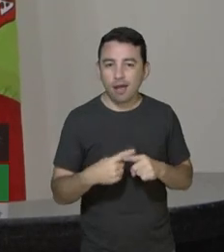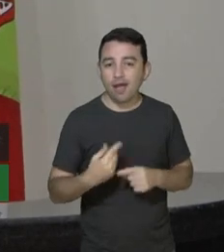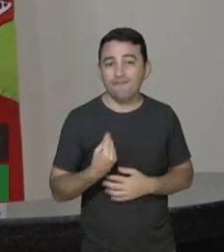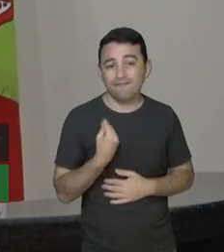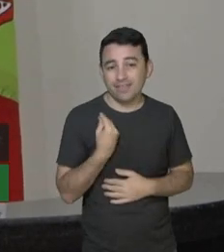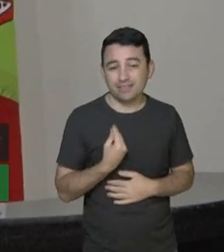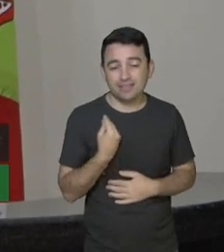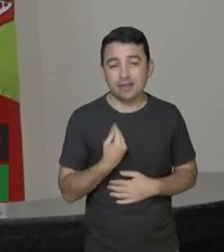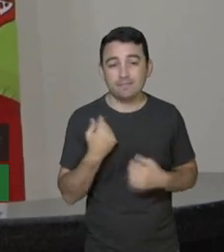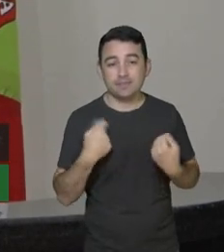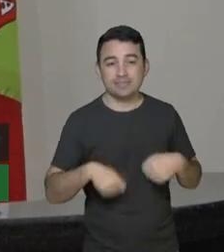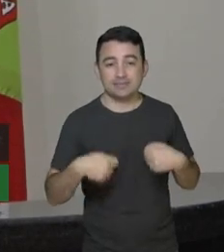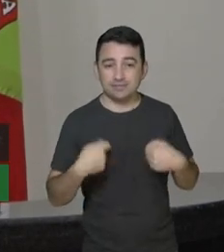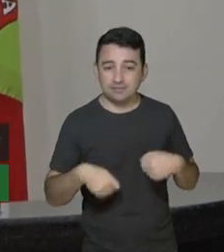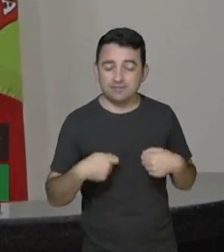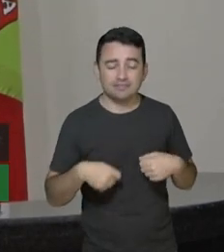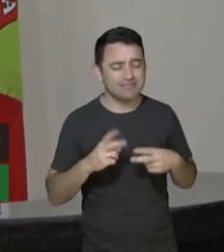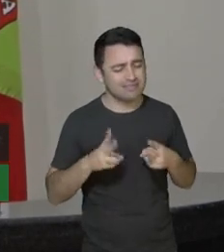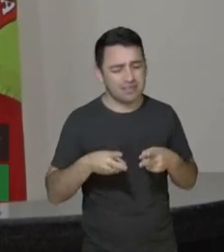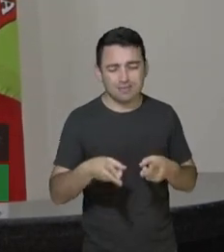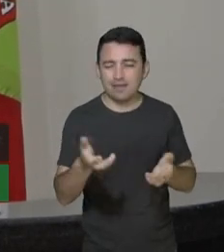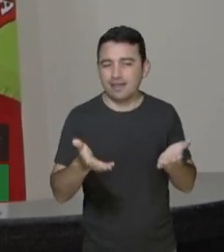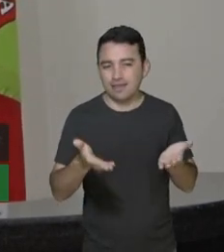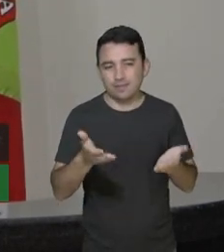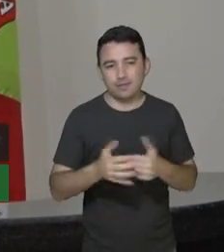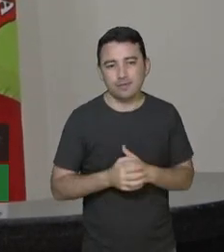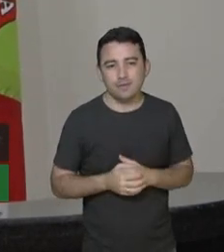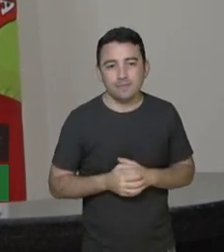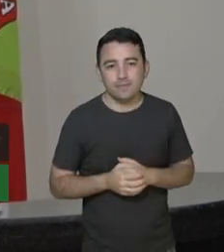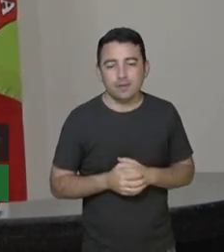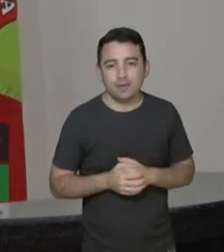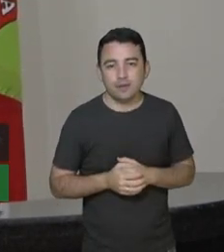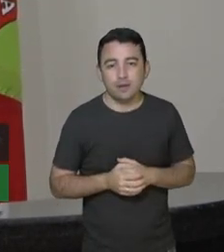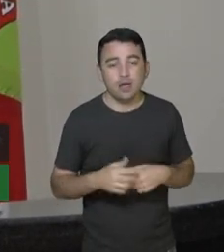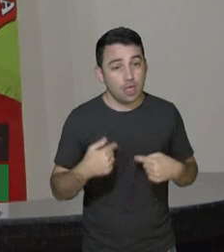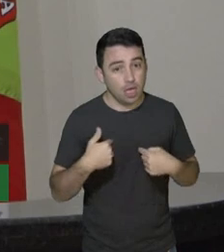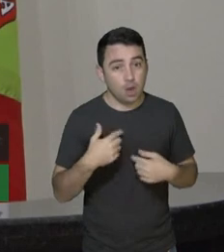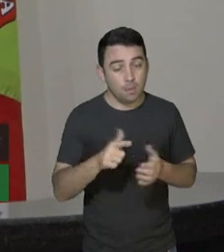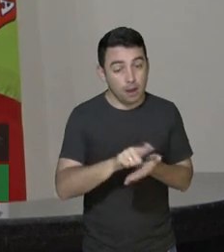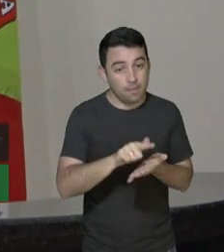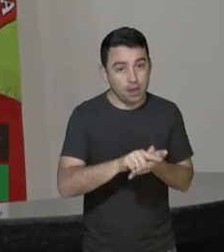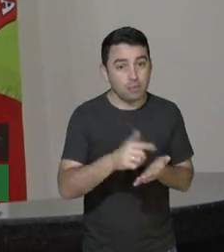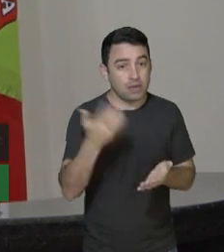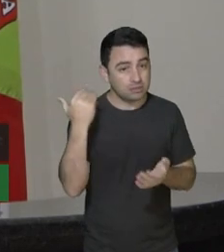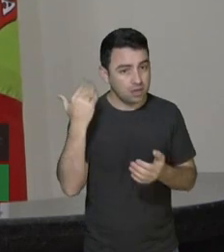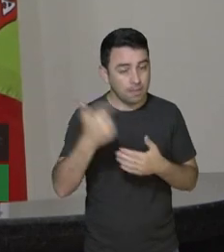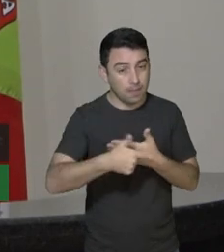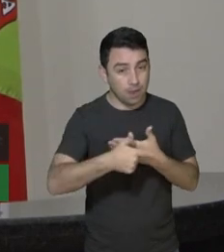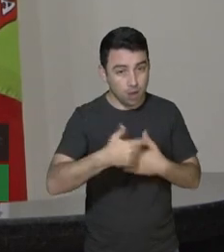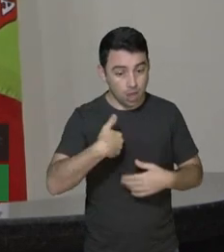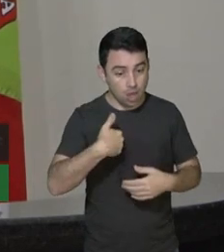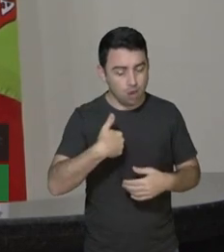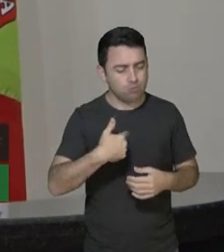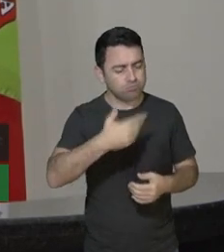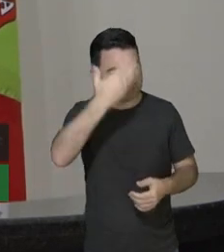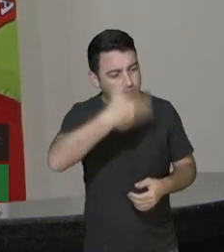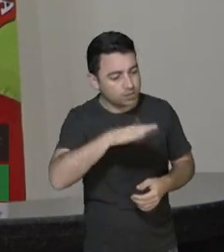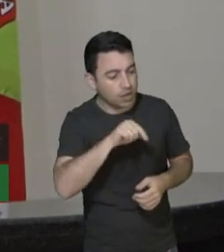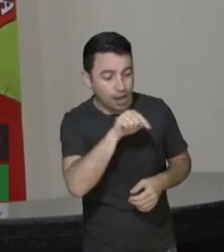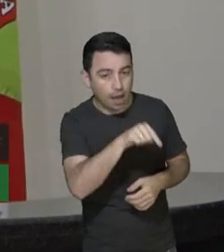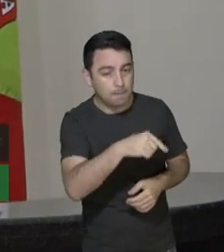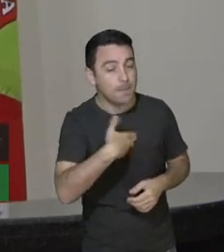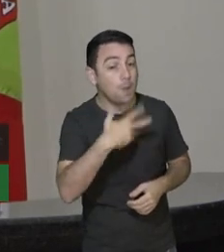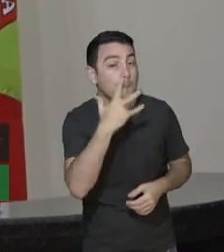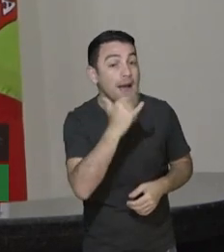levar assim. Cumpri um papel que prometi ao meu pai em seu leito de morte, quando me pediu